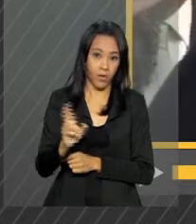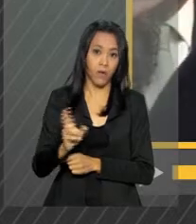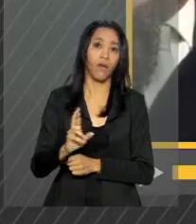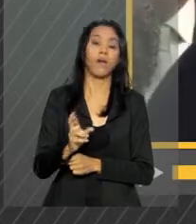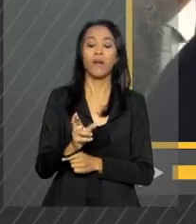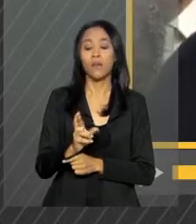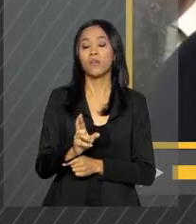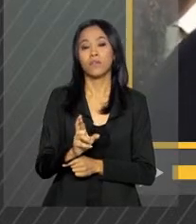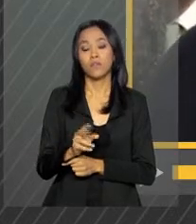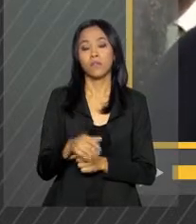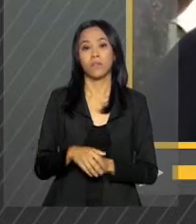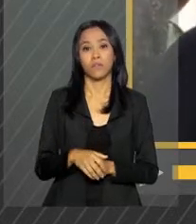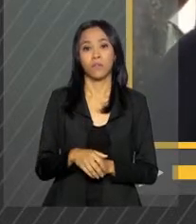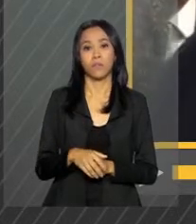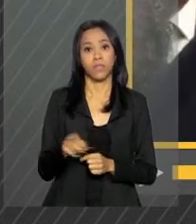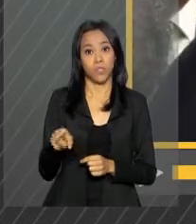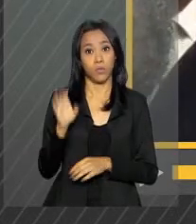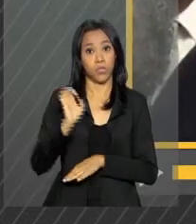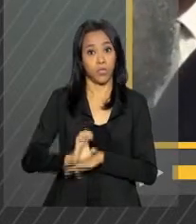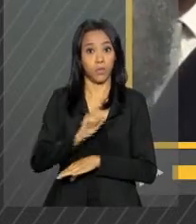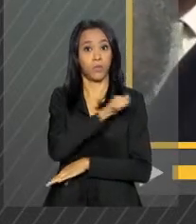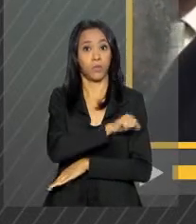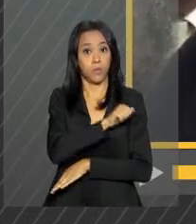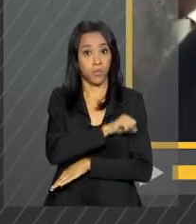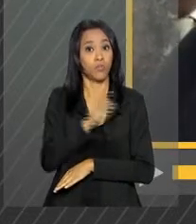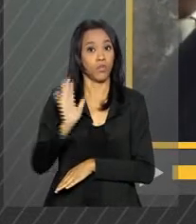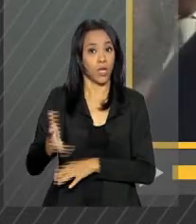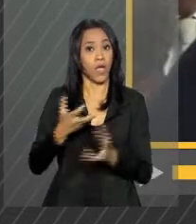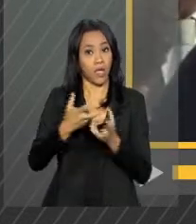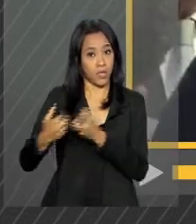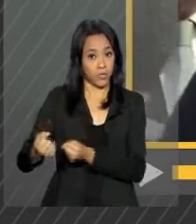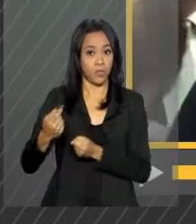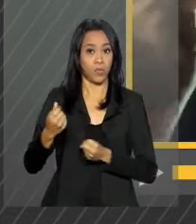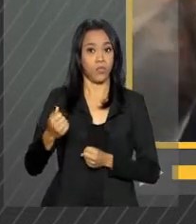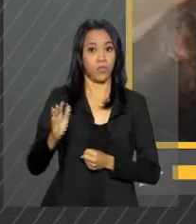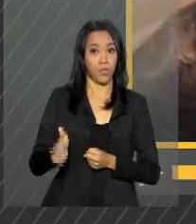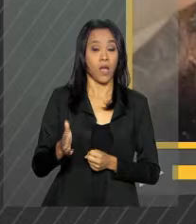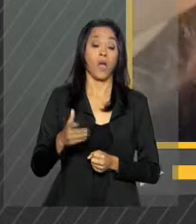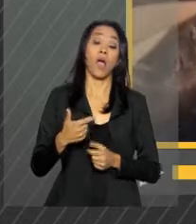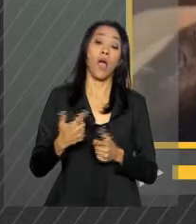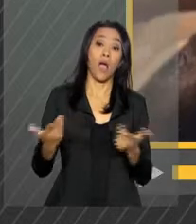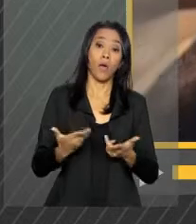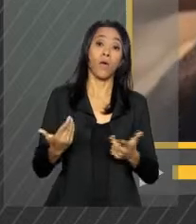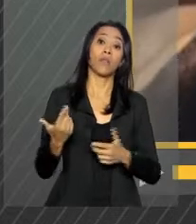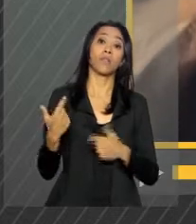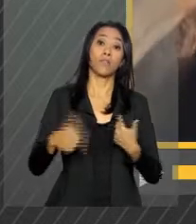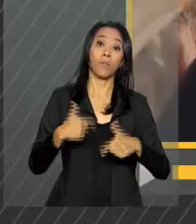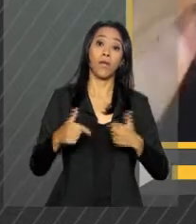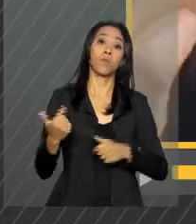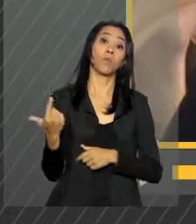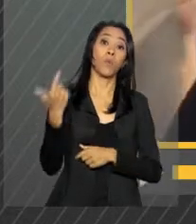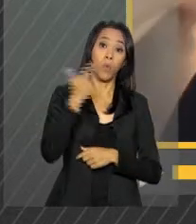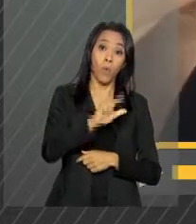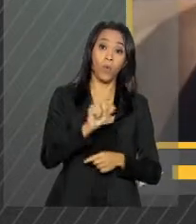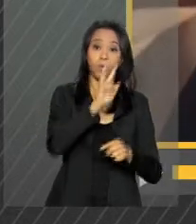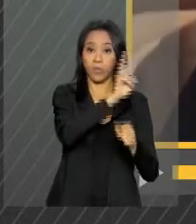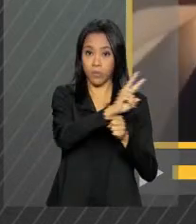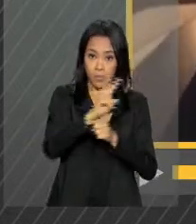empréstimo muito substancial que o Rio de Janeiro já recebeu. Estamos trabalhando agora em um outro empréstimo, este agora